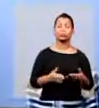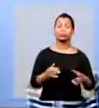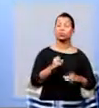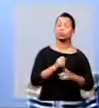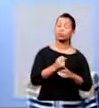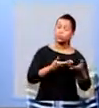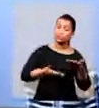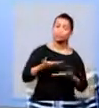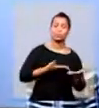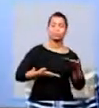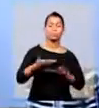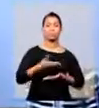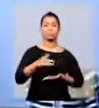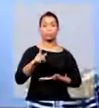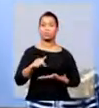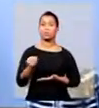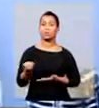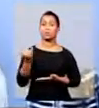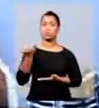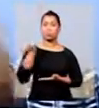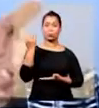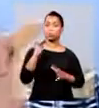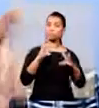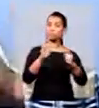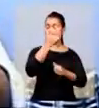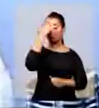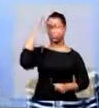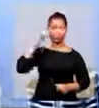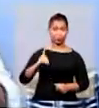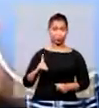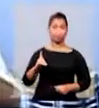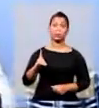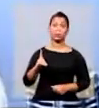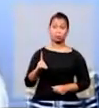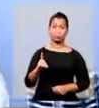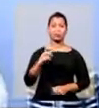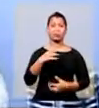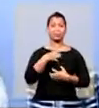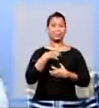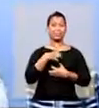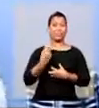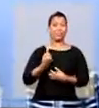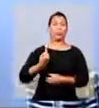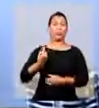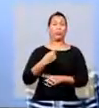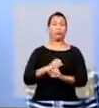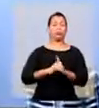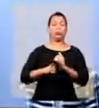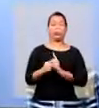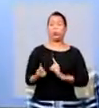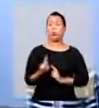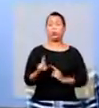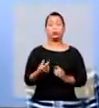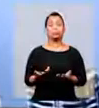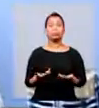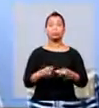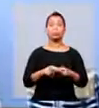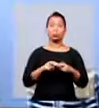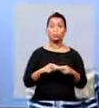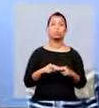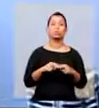de repente ela se sente excluída da sociedade e através desse meio, dessas oportunidades que hoje temos, né?